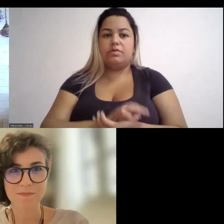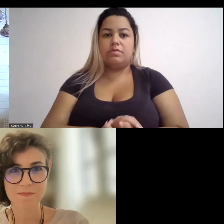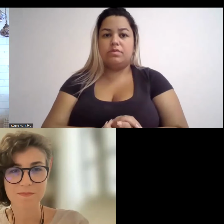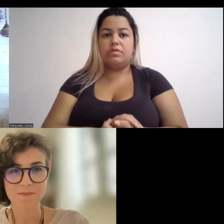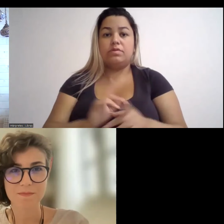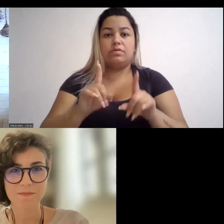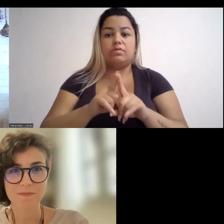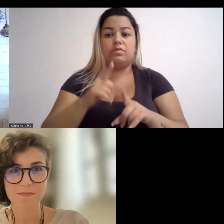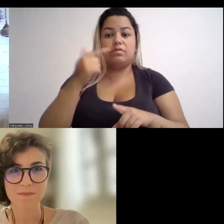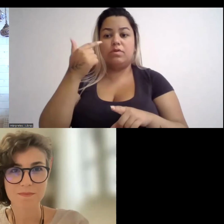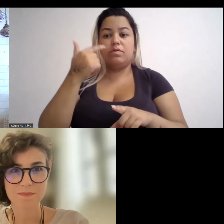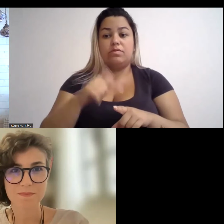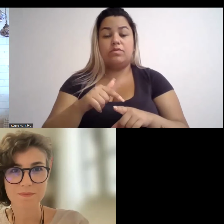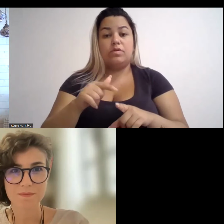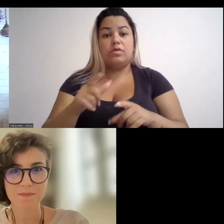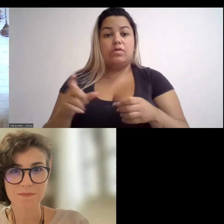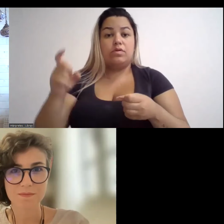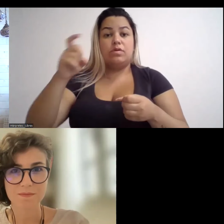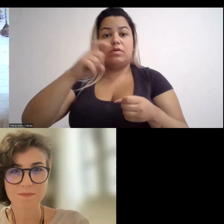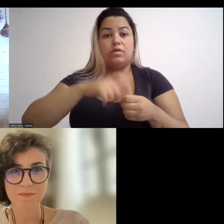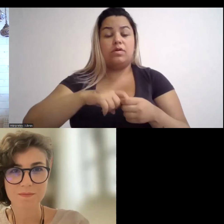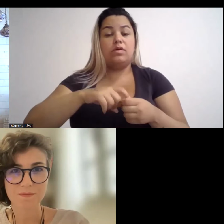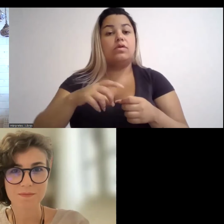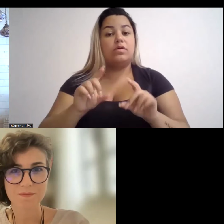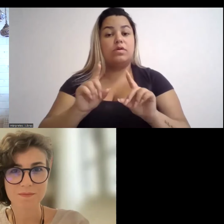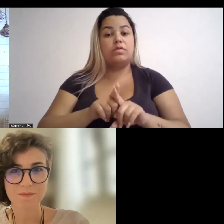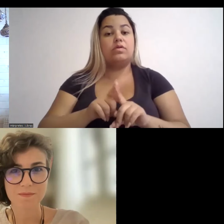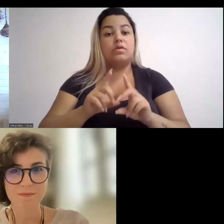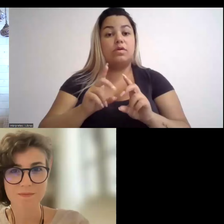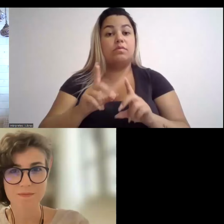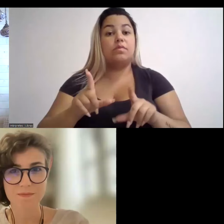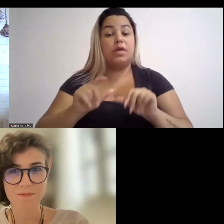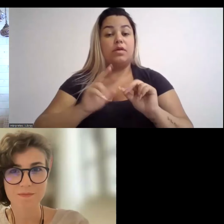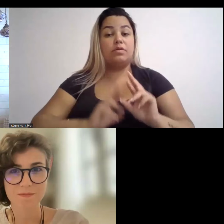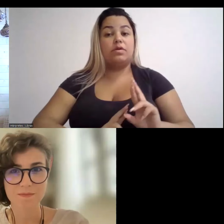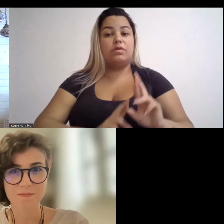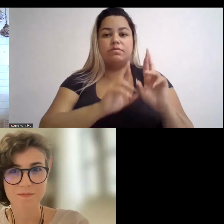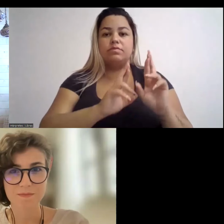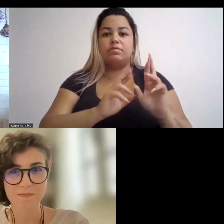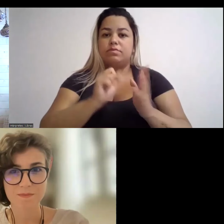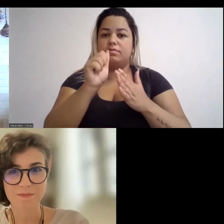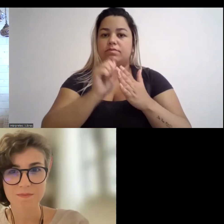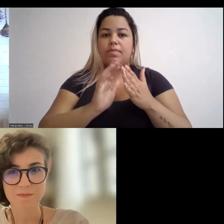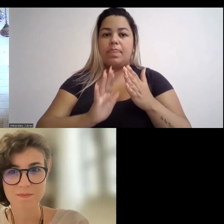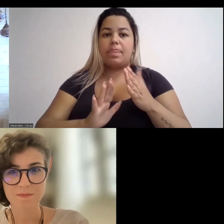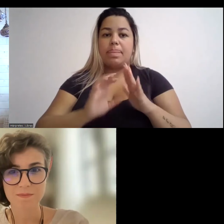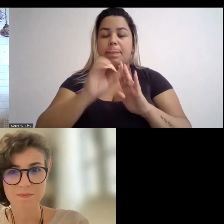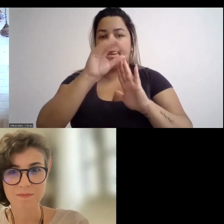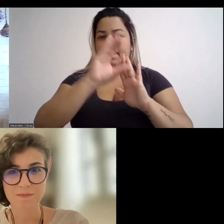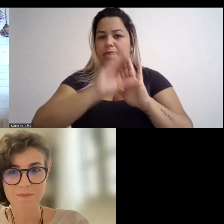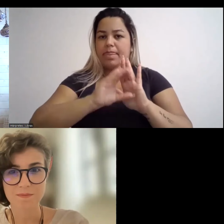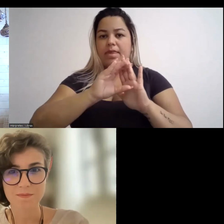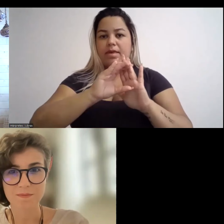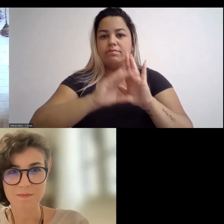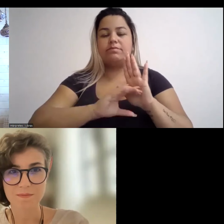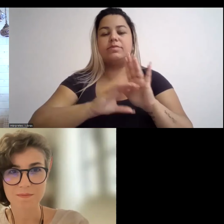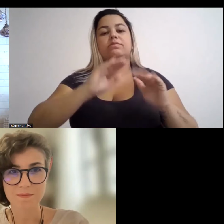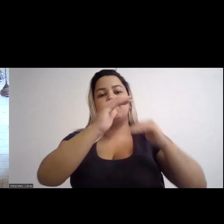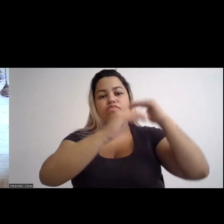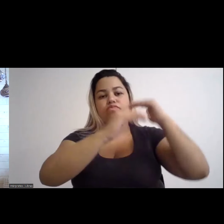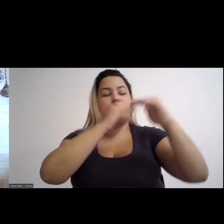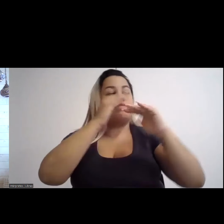retomarmos e, digamos assim, virarmos essa mesa na perspectiva de uma agenda sustentável de desenvolvimento